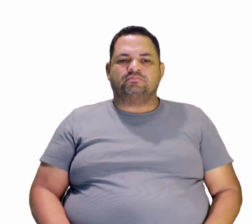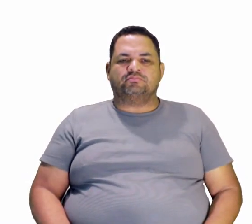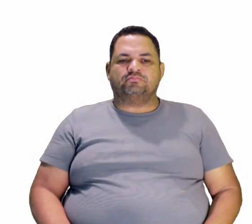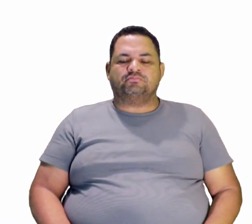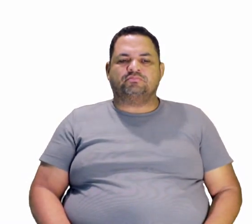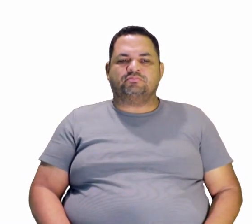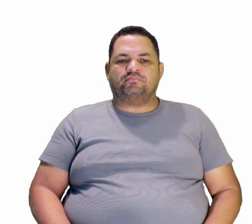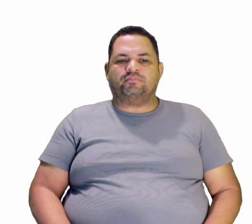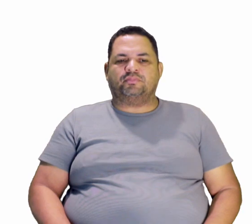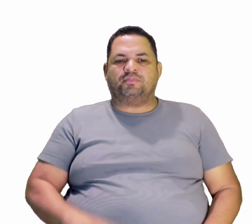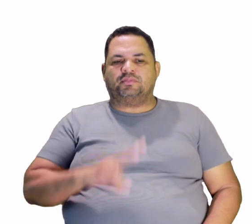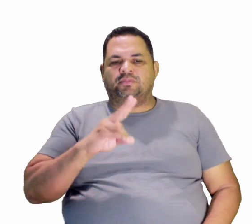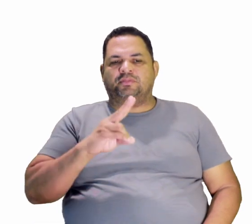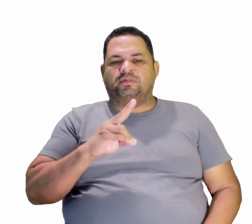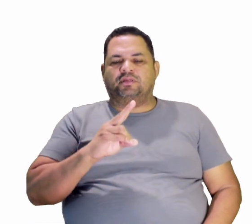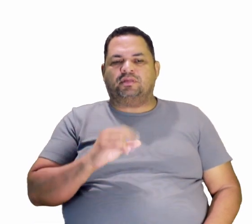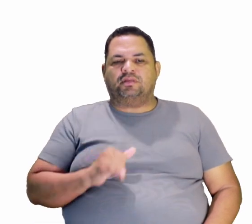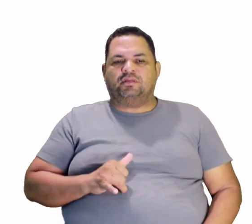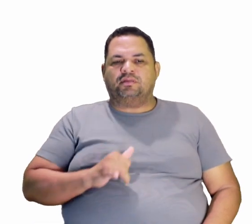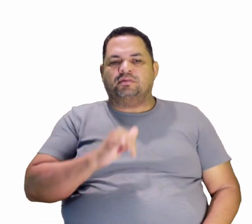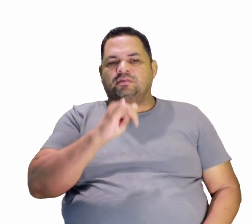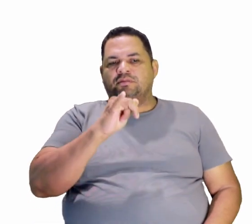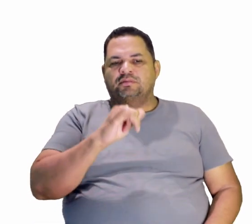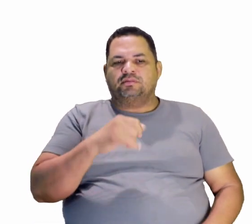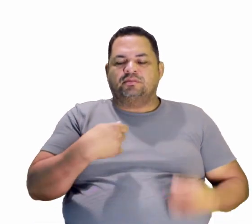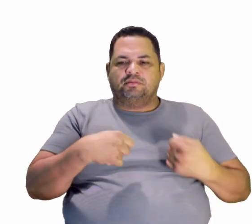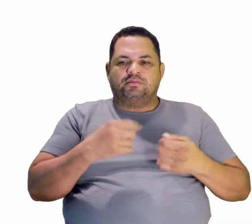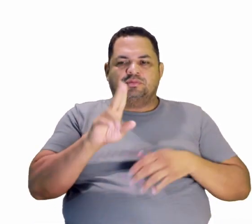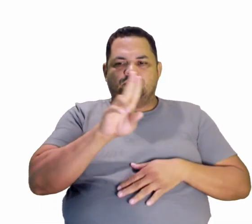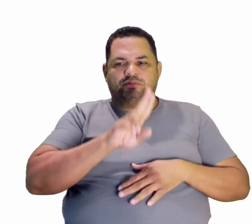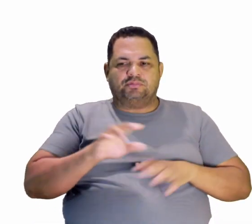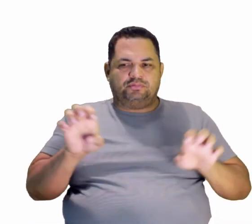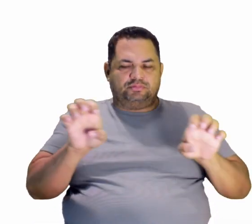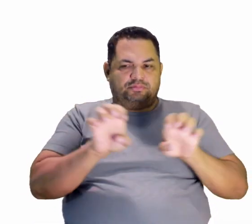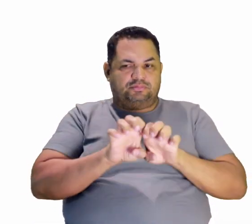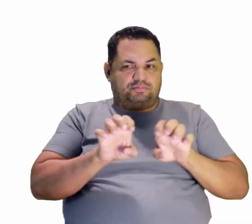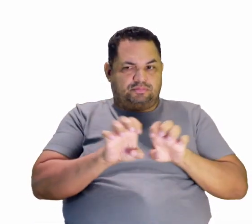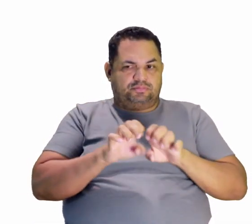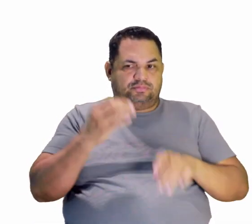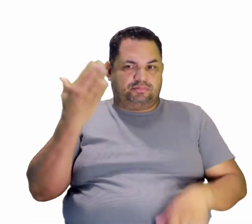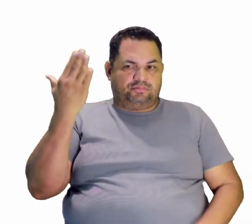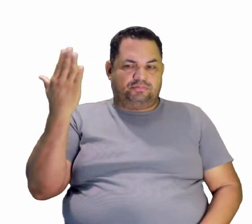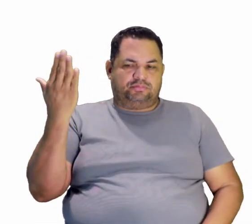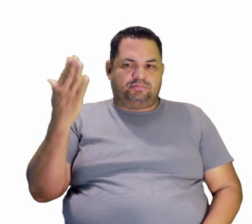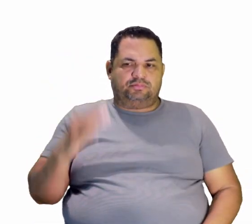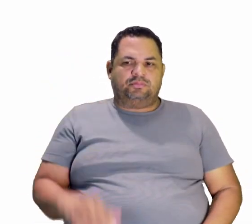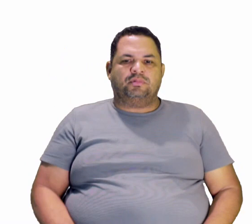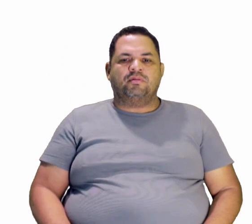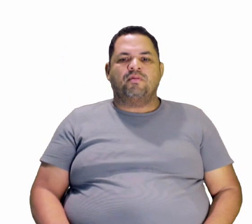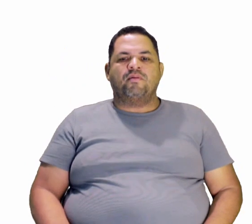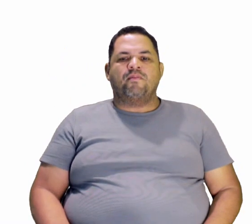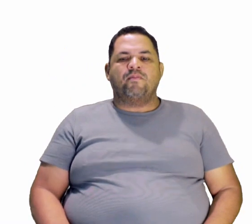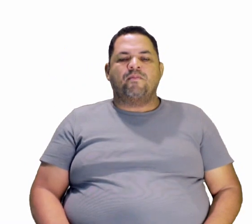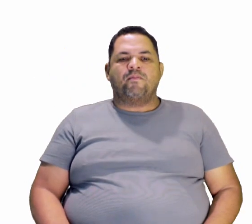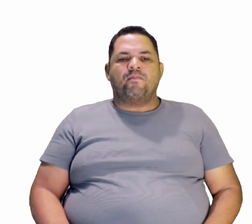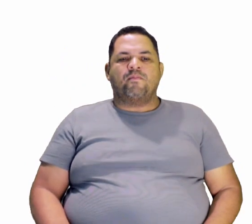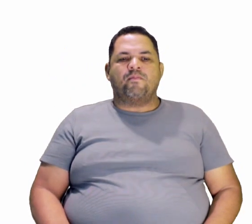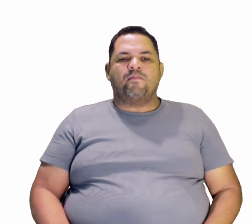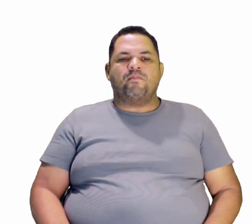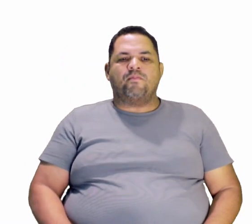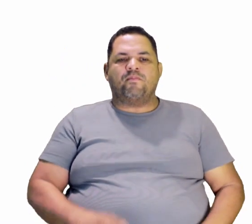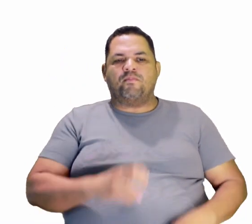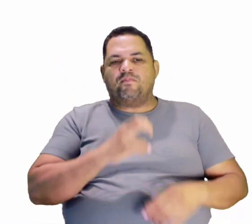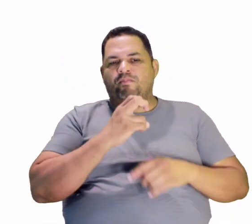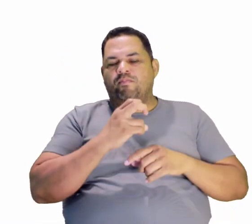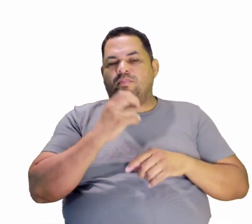Vy, nós não temos o tempo, temos que usar essa equaçãozinha para encontrar o tempo, não foi dado o tempo, né? 5 raiz de 2